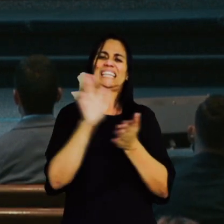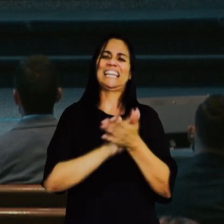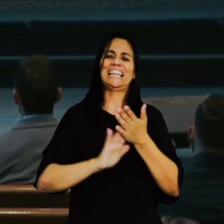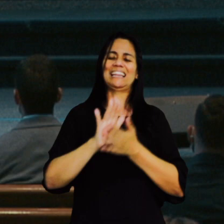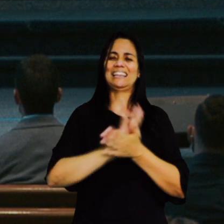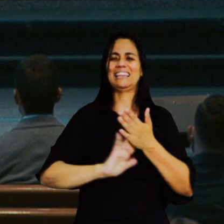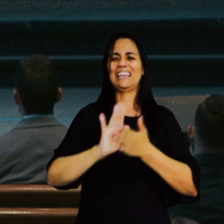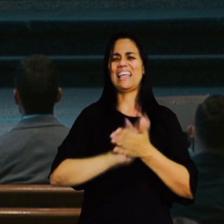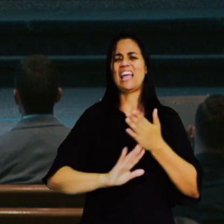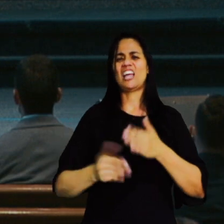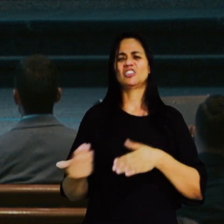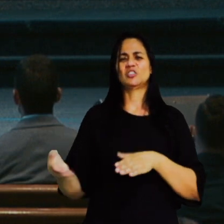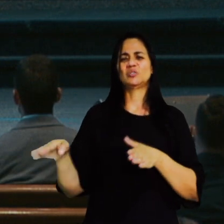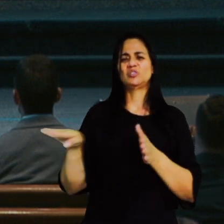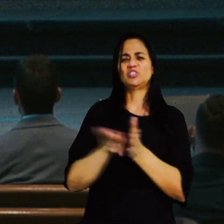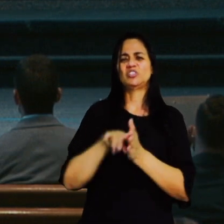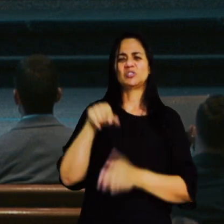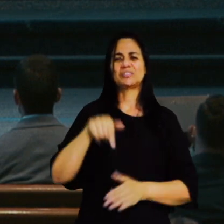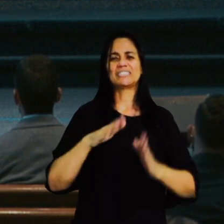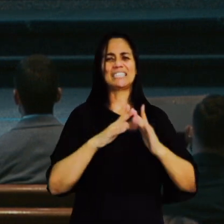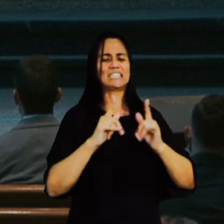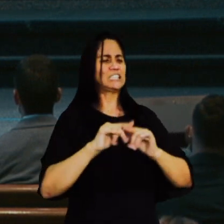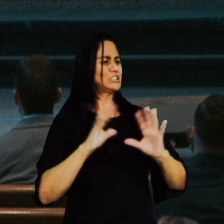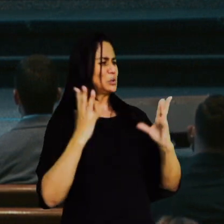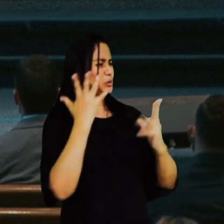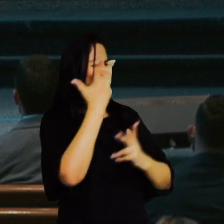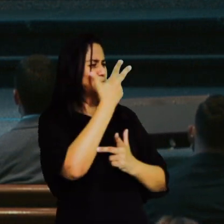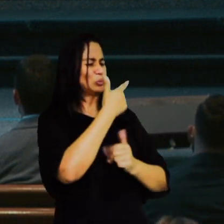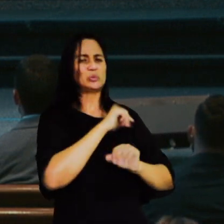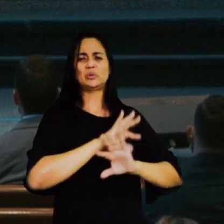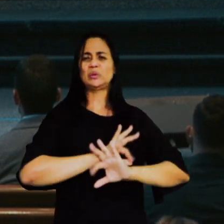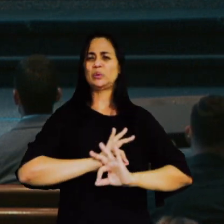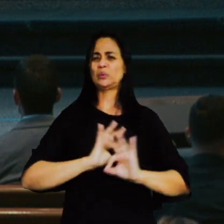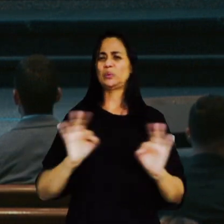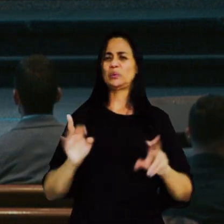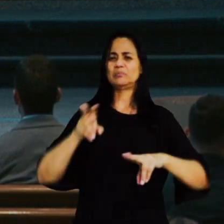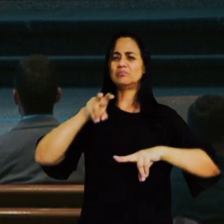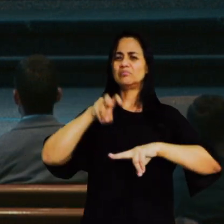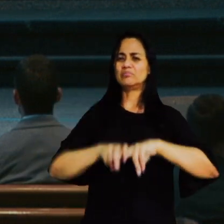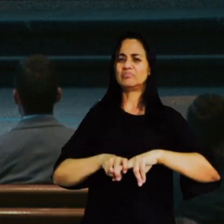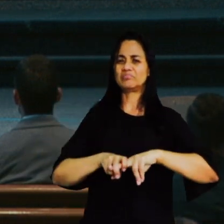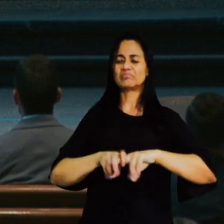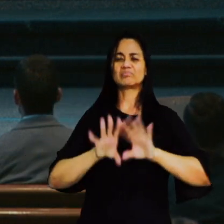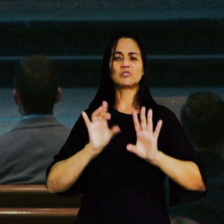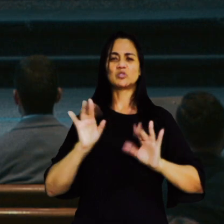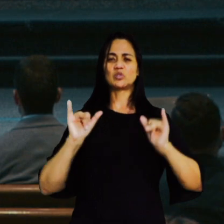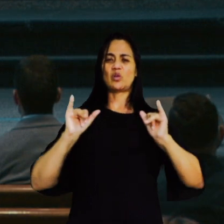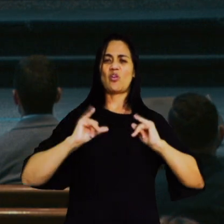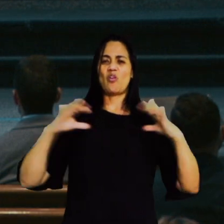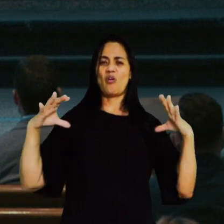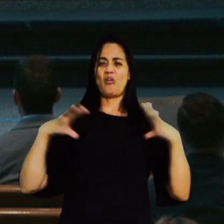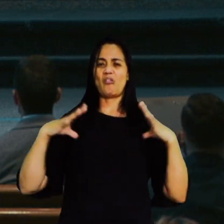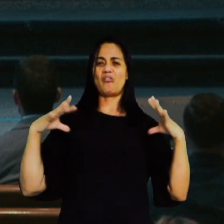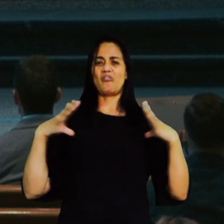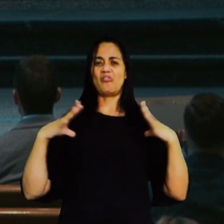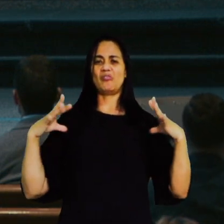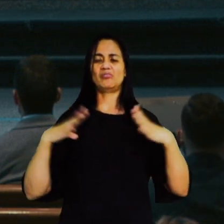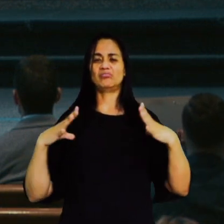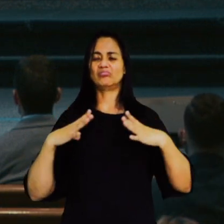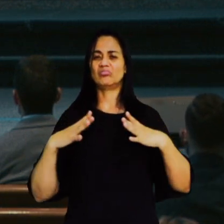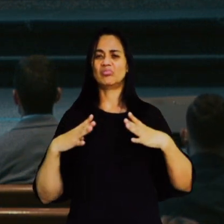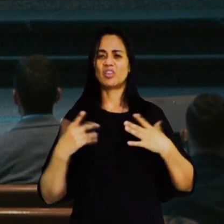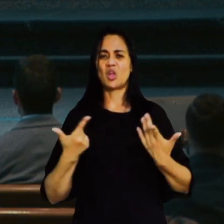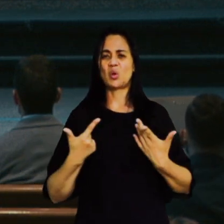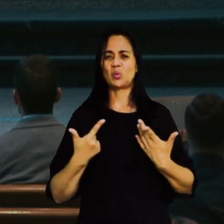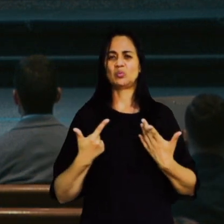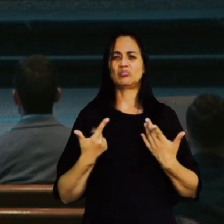serap, tudo bonitinho, e não está nem aí o que acontece no backstage. Não está nem aí para saber o que está passando aqui atrás, na cozinha da